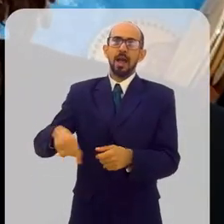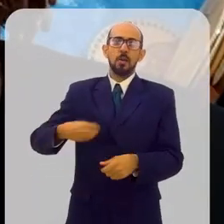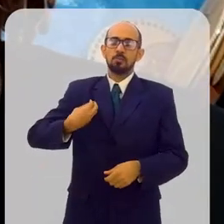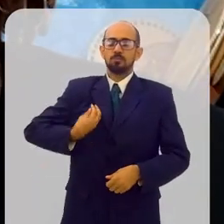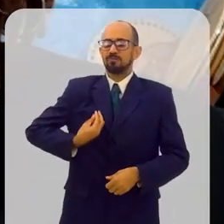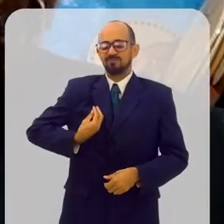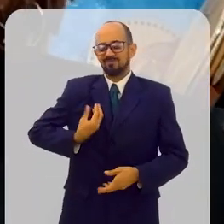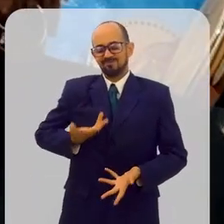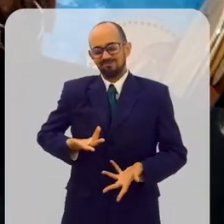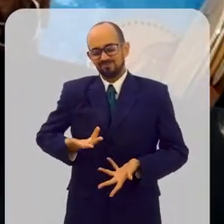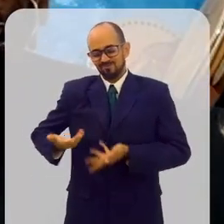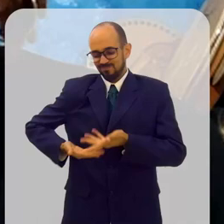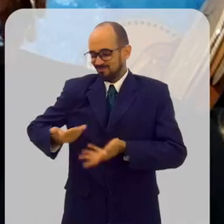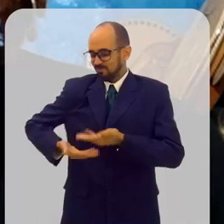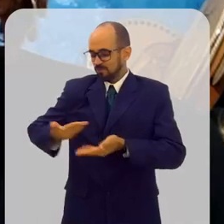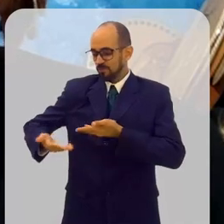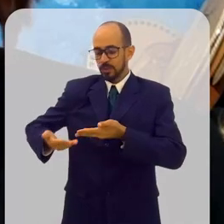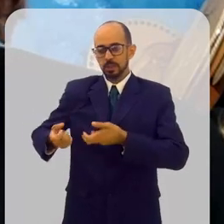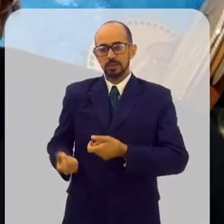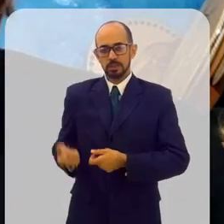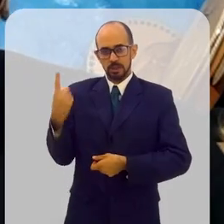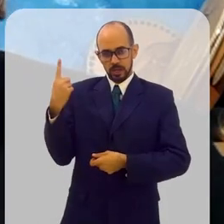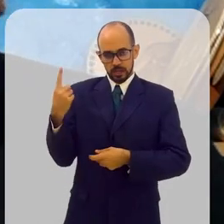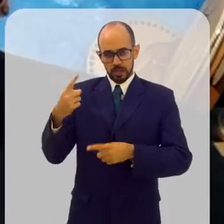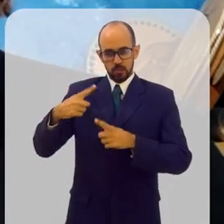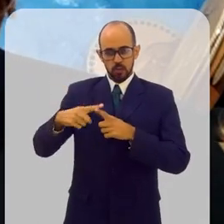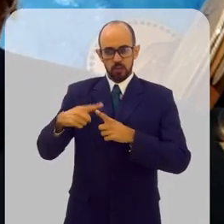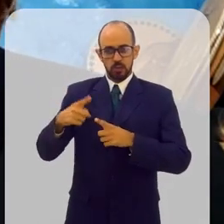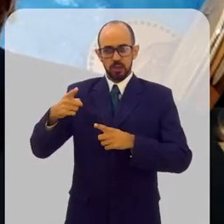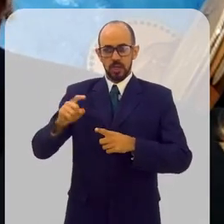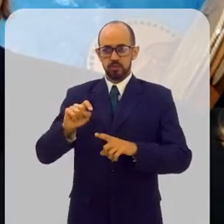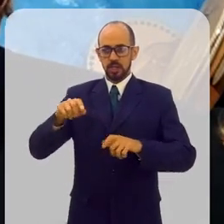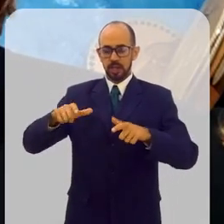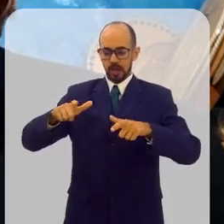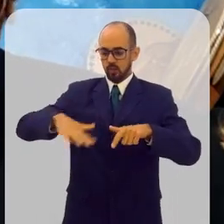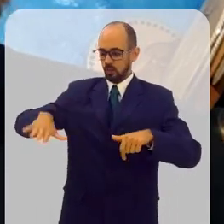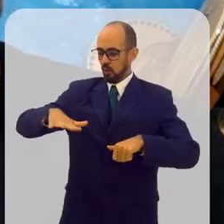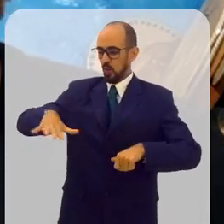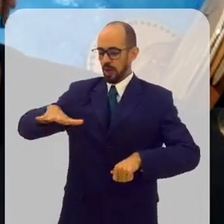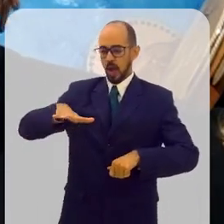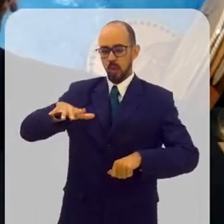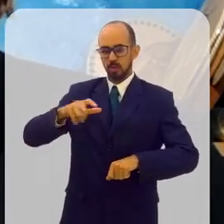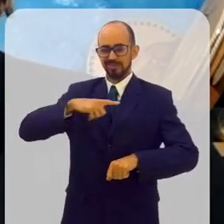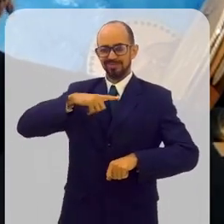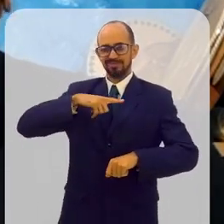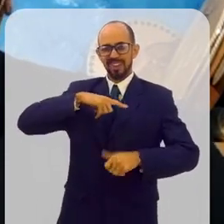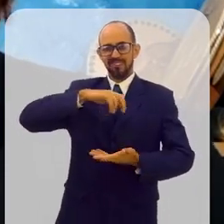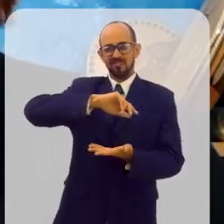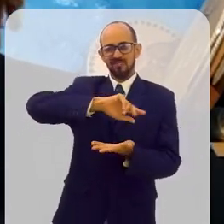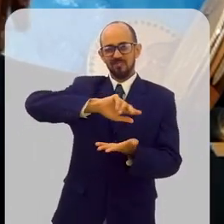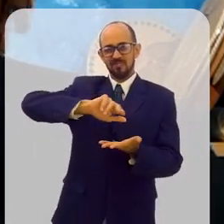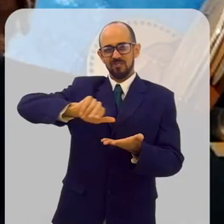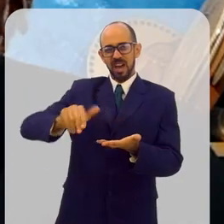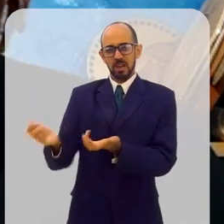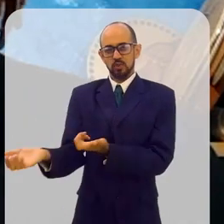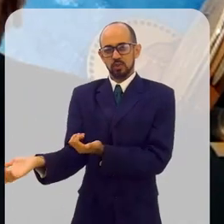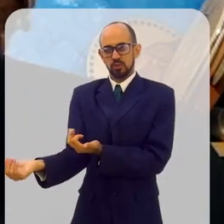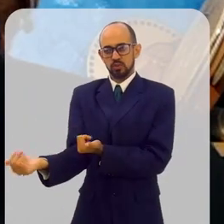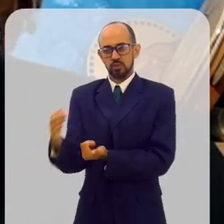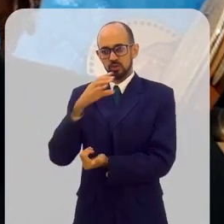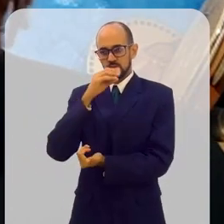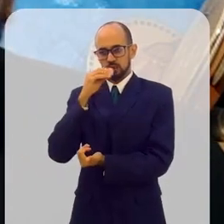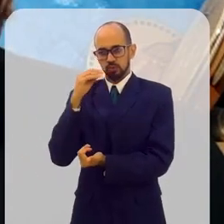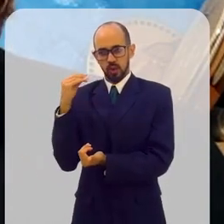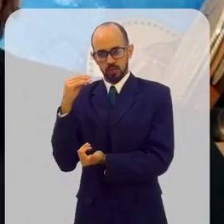Era muito, é uma vivência muito estranha, né? Porque você tá ali num ambiente onde tem uma série